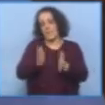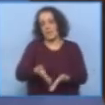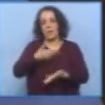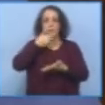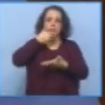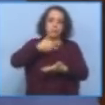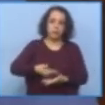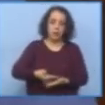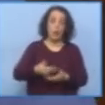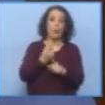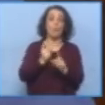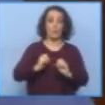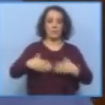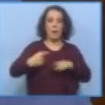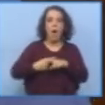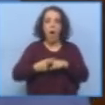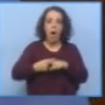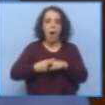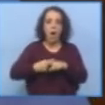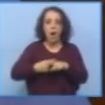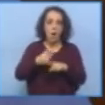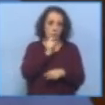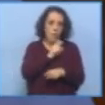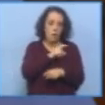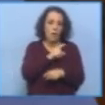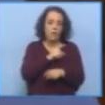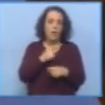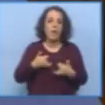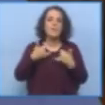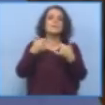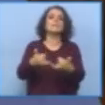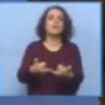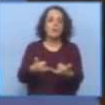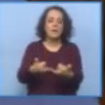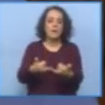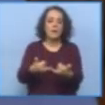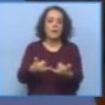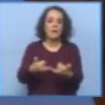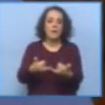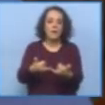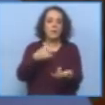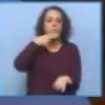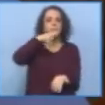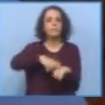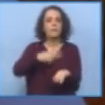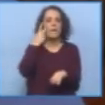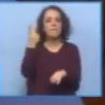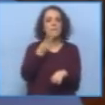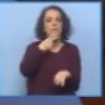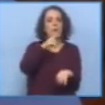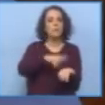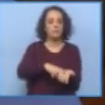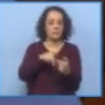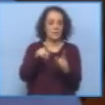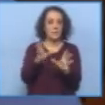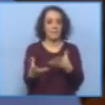que o entusiasmo inicial vai esbater depois com a vida real e é importante integrar isso. Mas